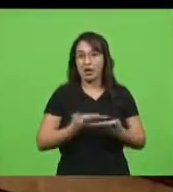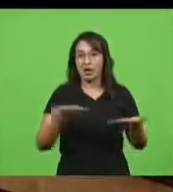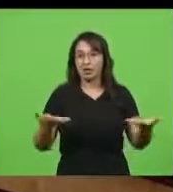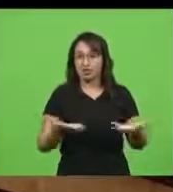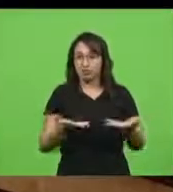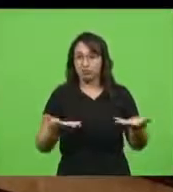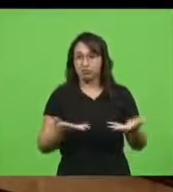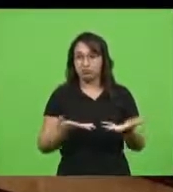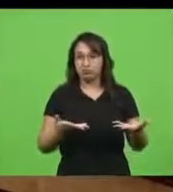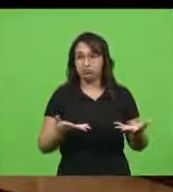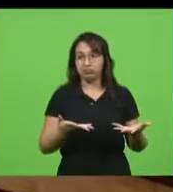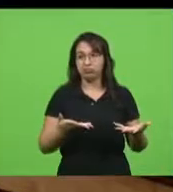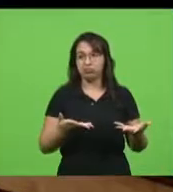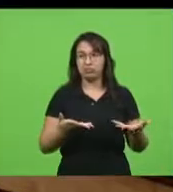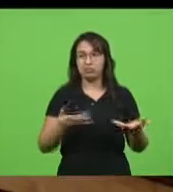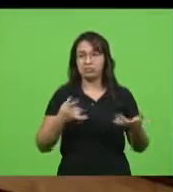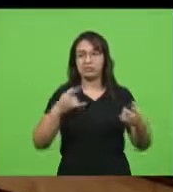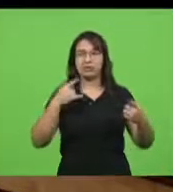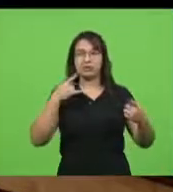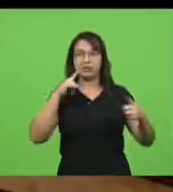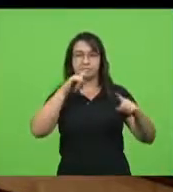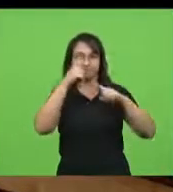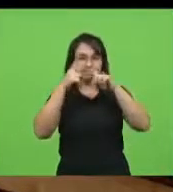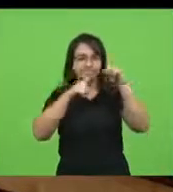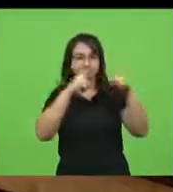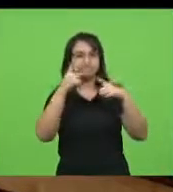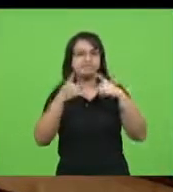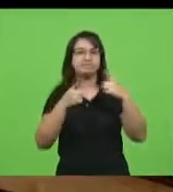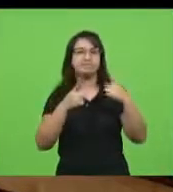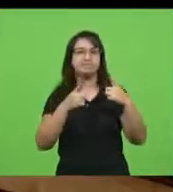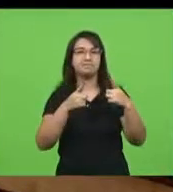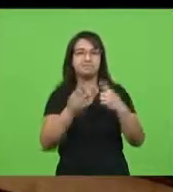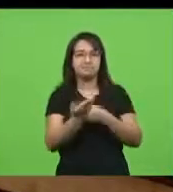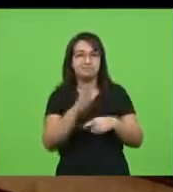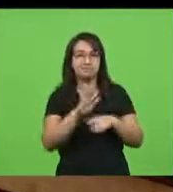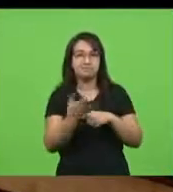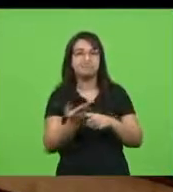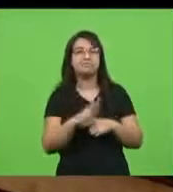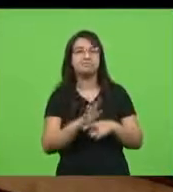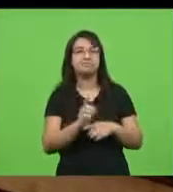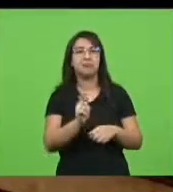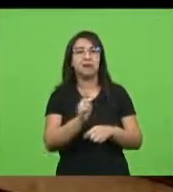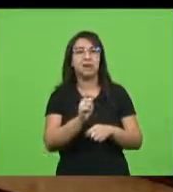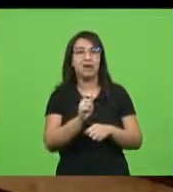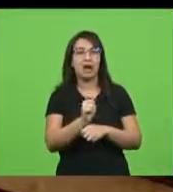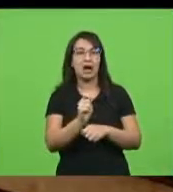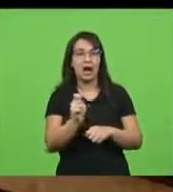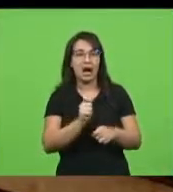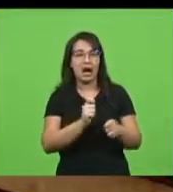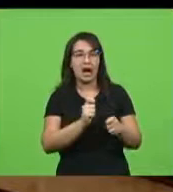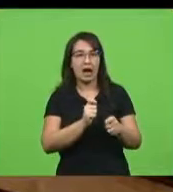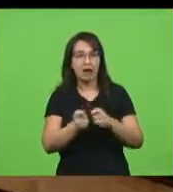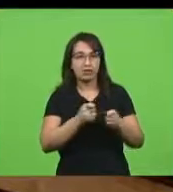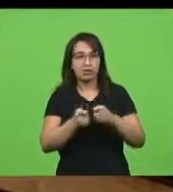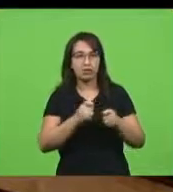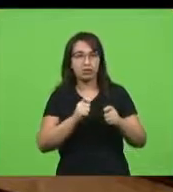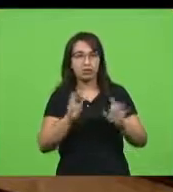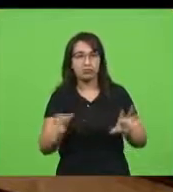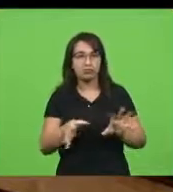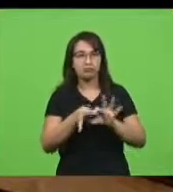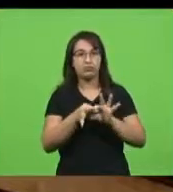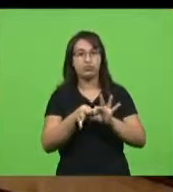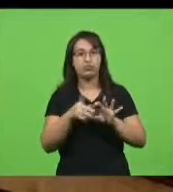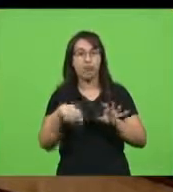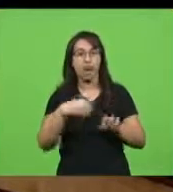rodízio, troca de ideias, uma administração em conjunto, tem trazido bons resultados para Santa Catarina. Isso é